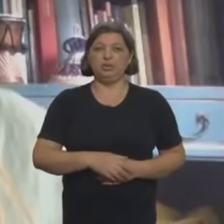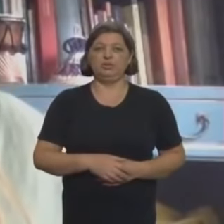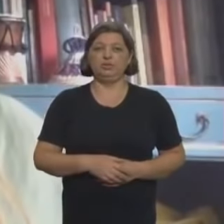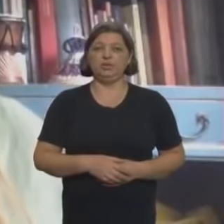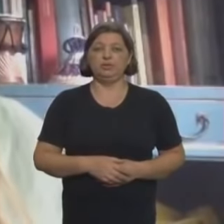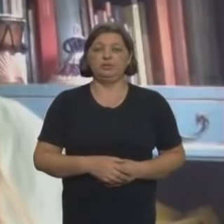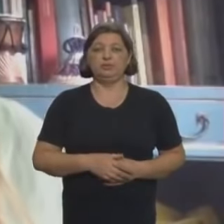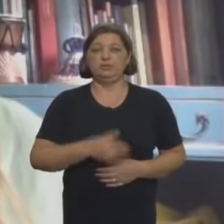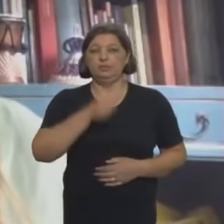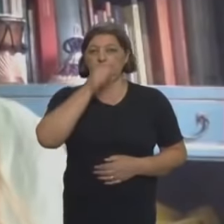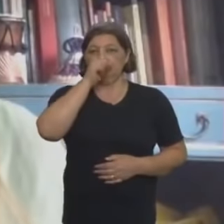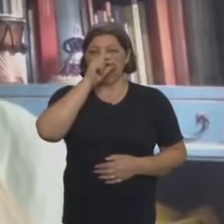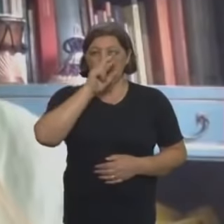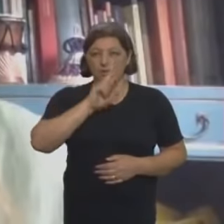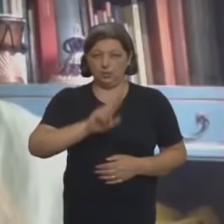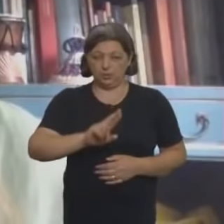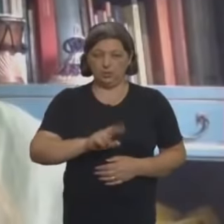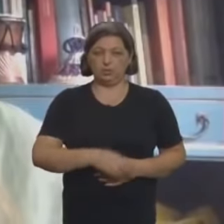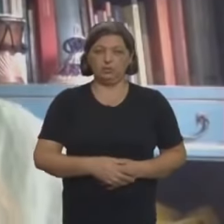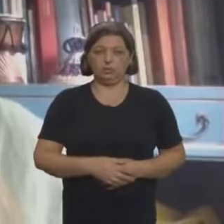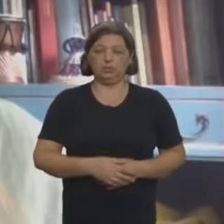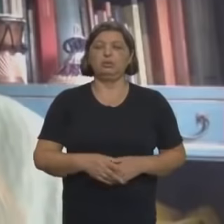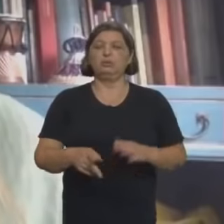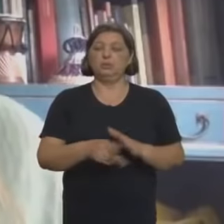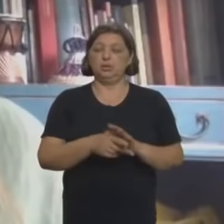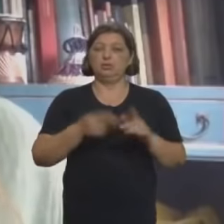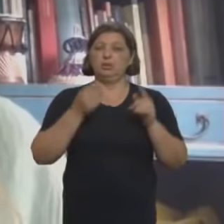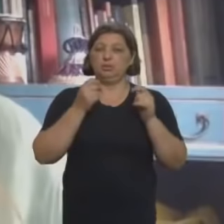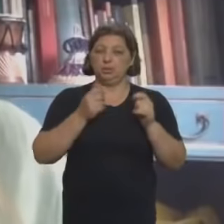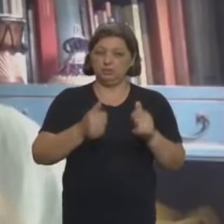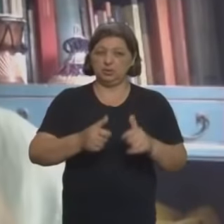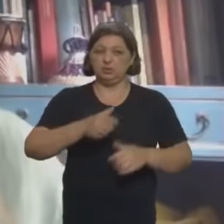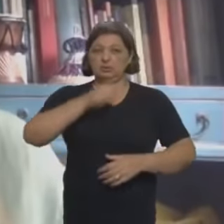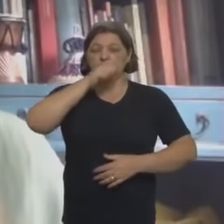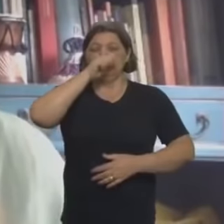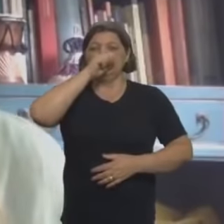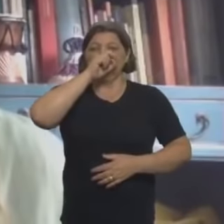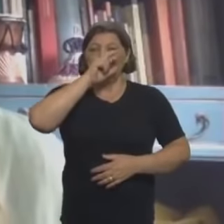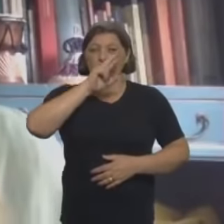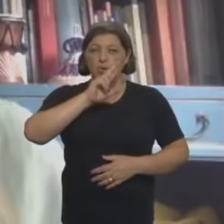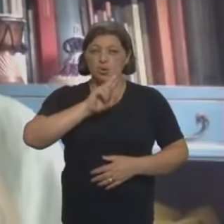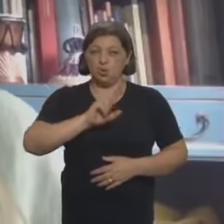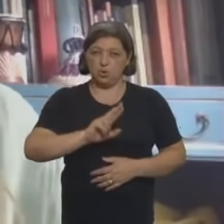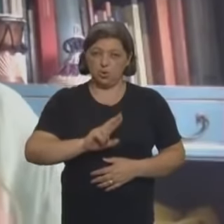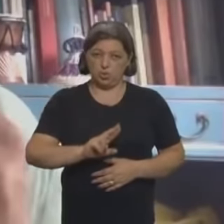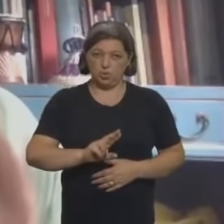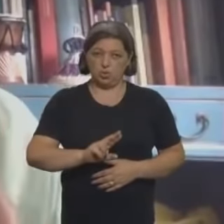Todo mundo sabe os benefícios que é uma respiração longa e profunda,